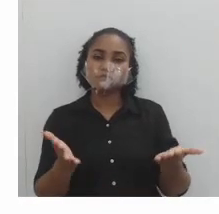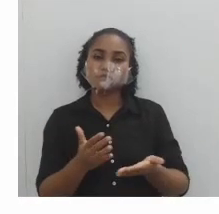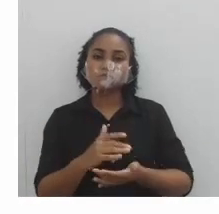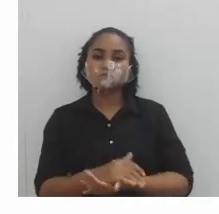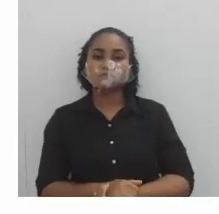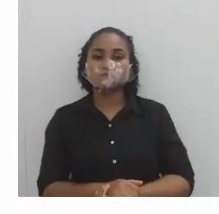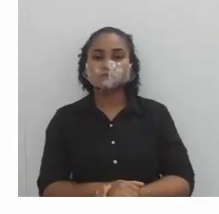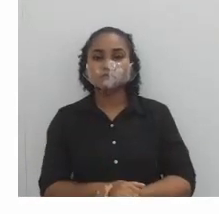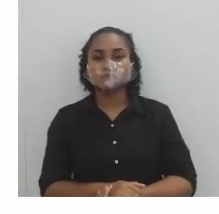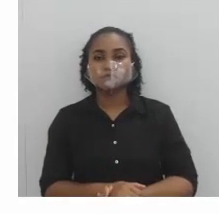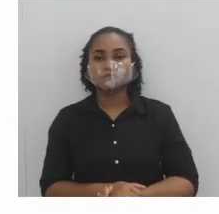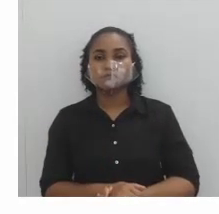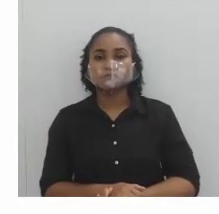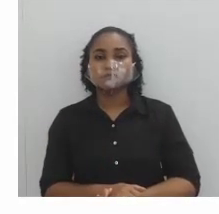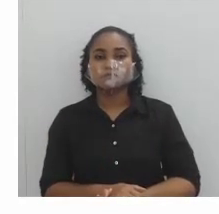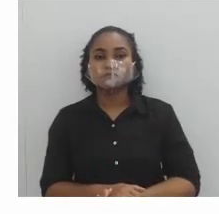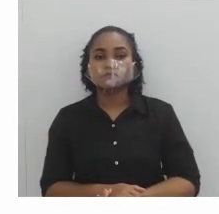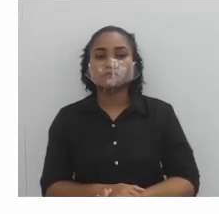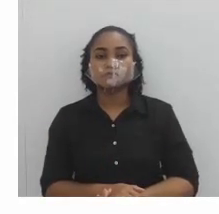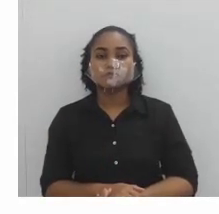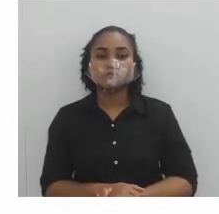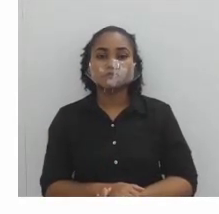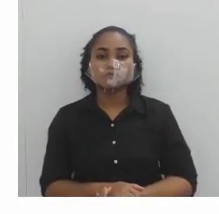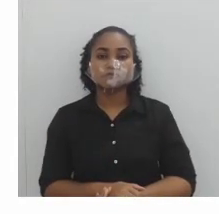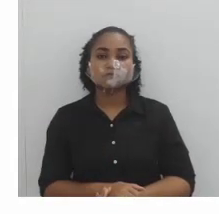o desenvolvimento das crianças.